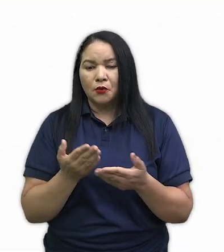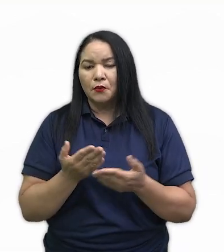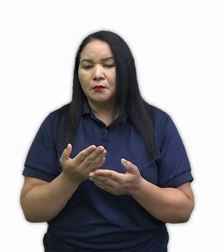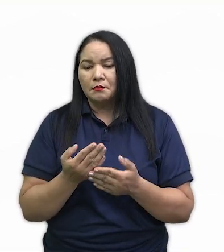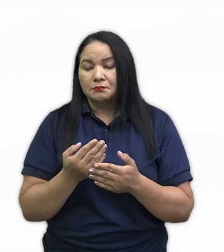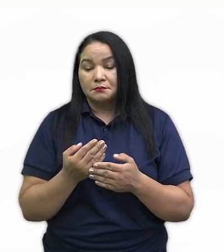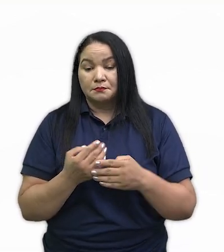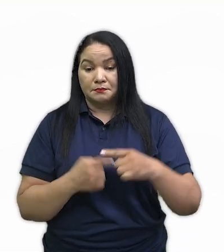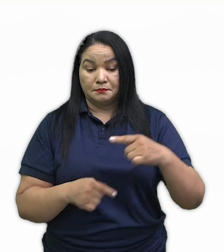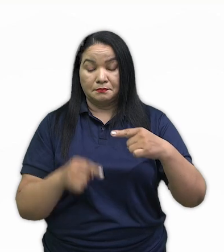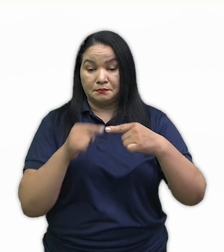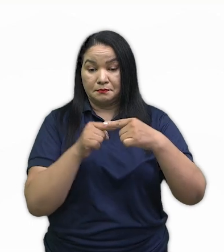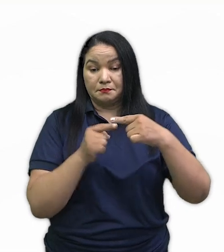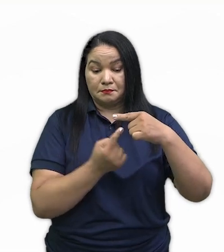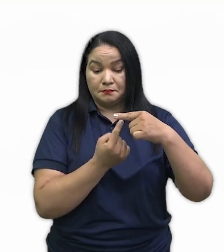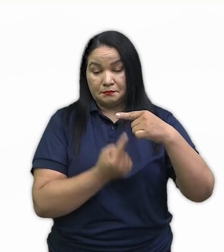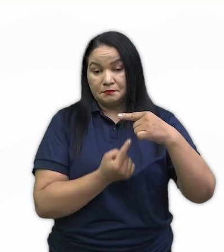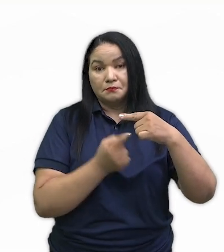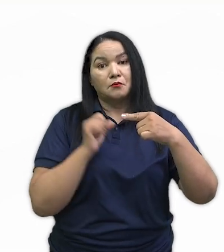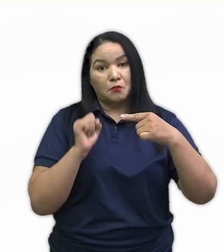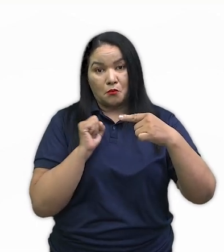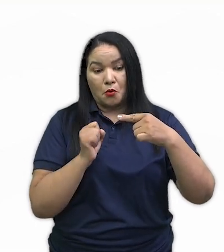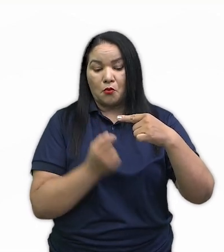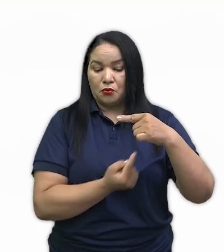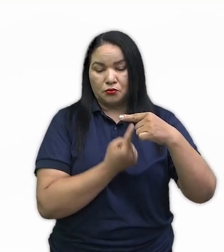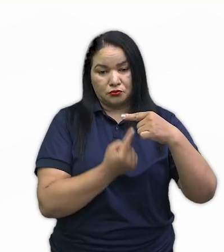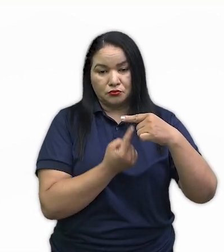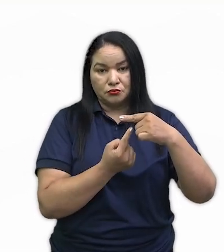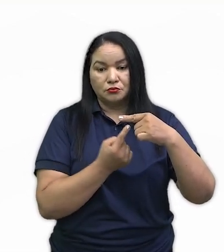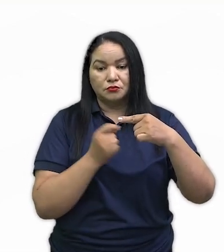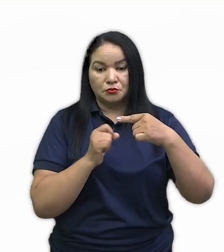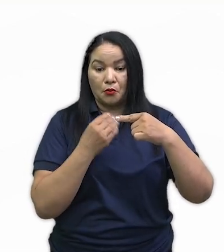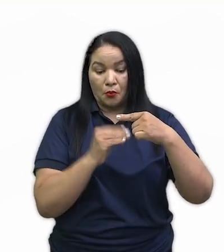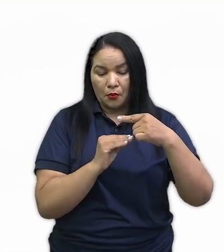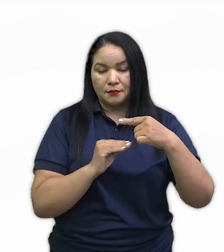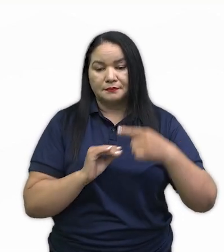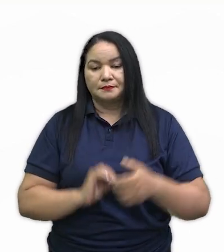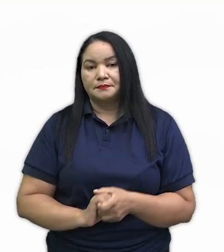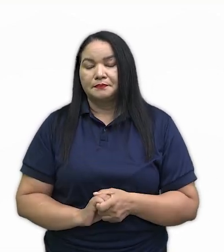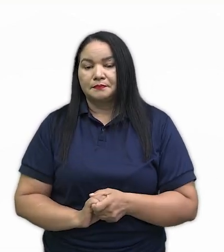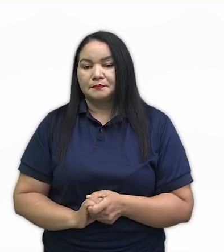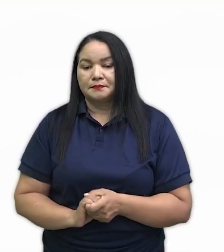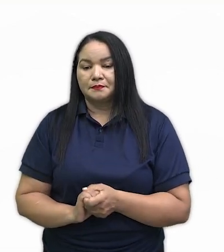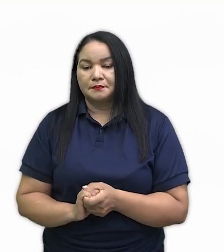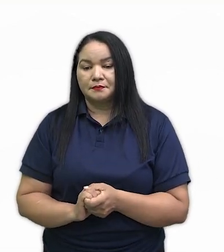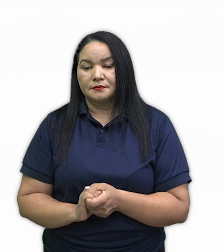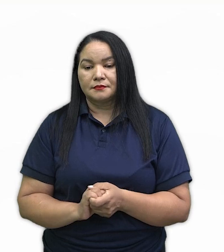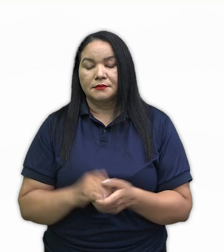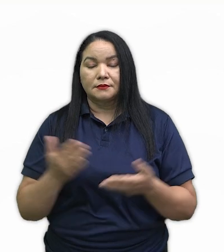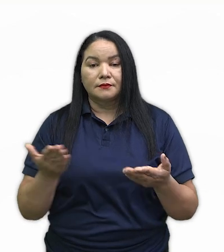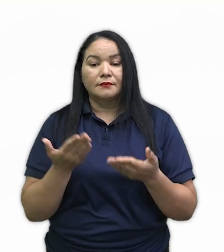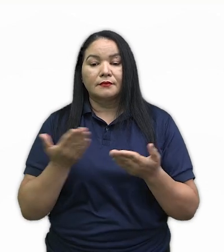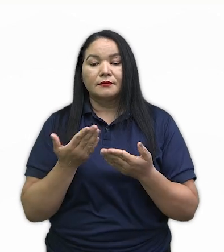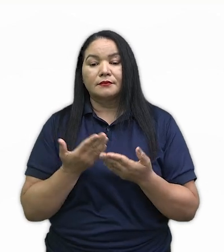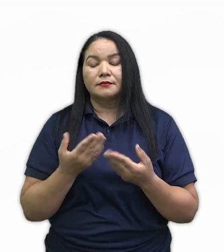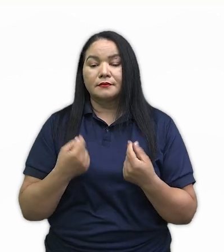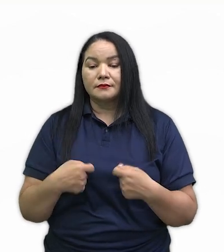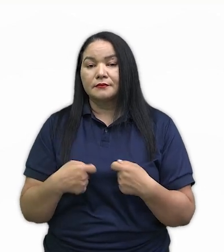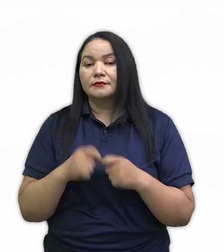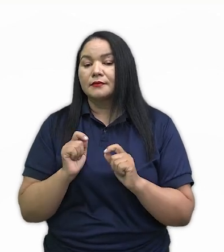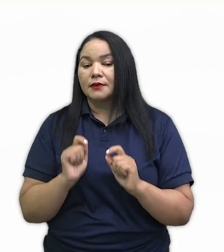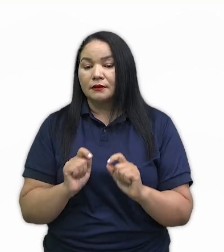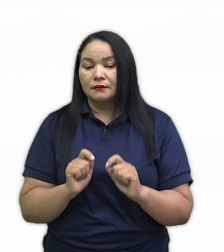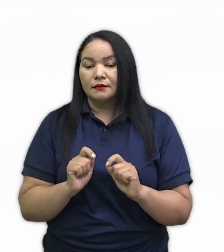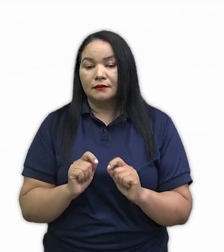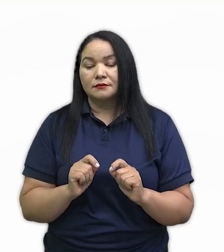desse primeiro valor, você pode escrever o número 1. Escrevendo o número 1, o próximo passo agora é